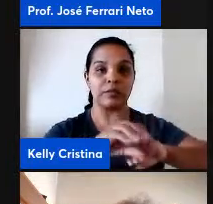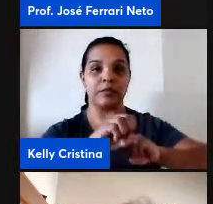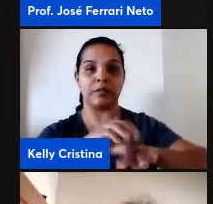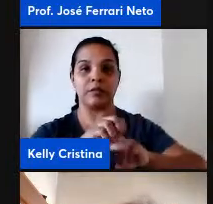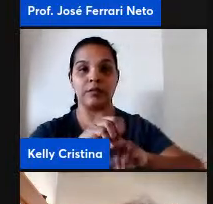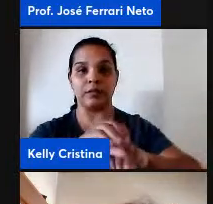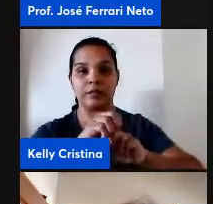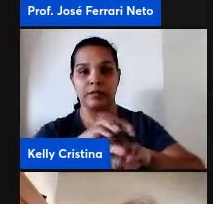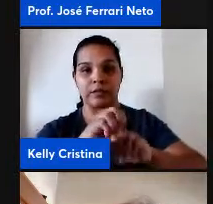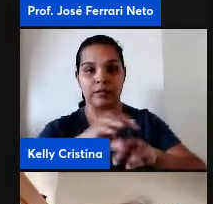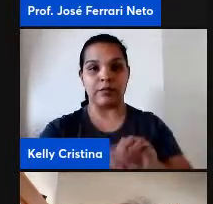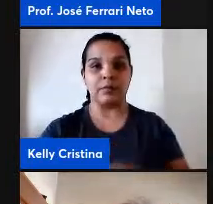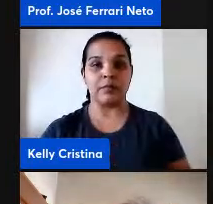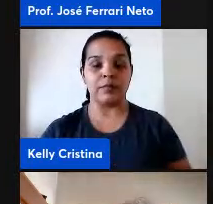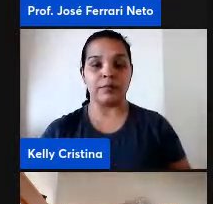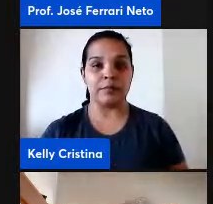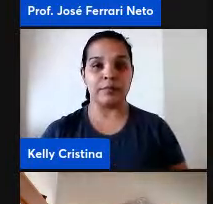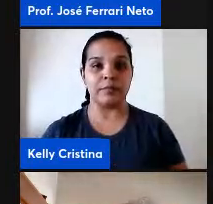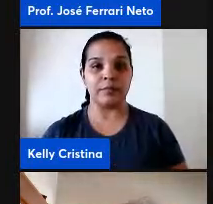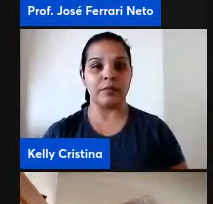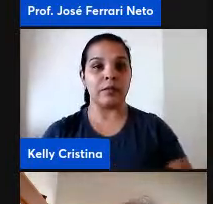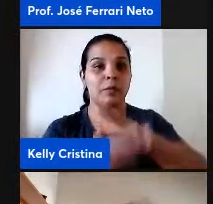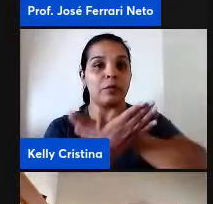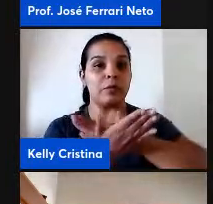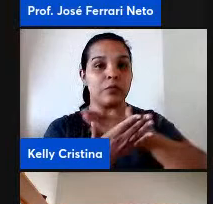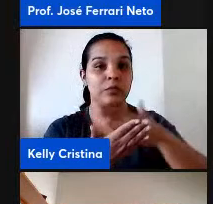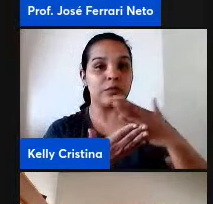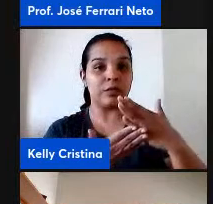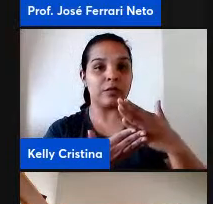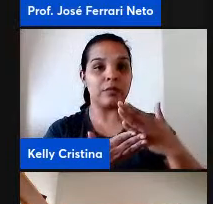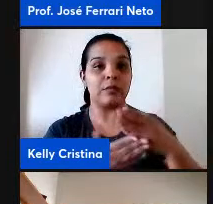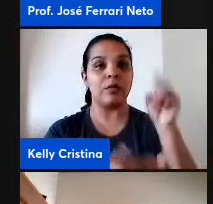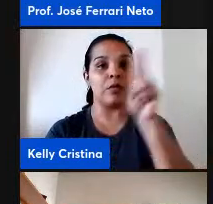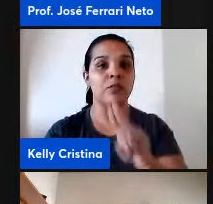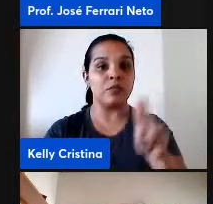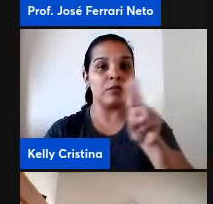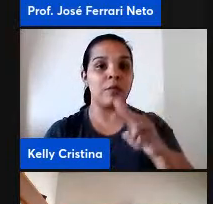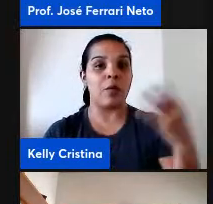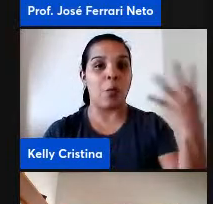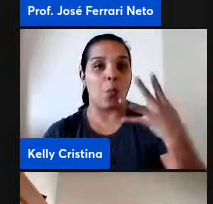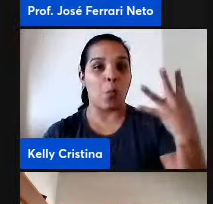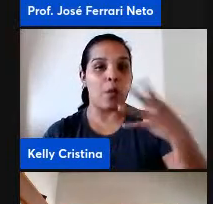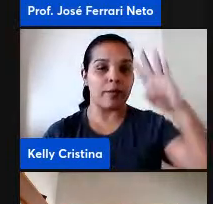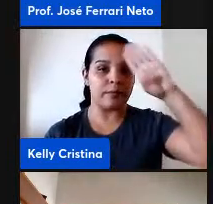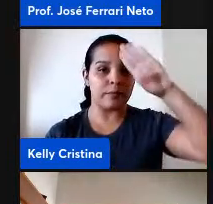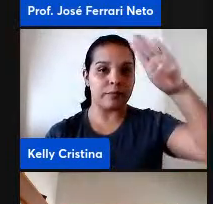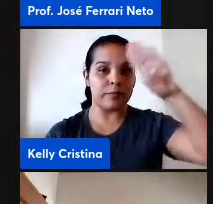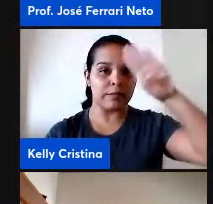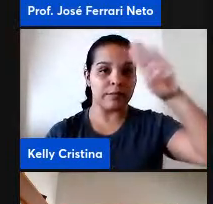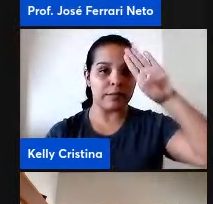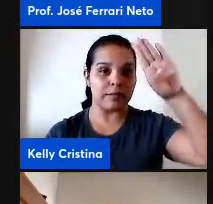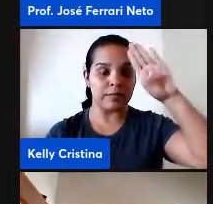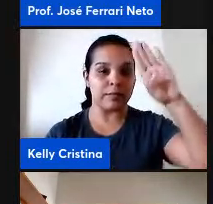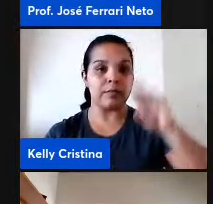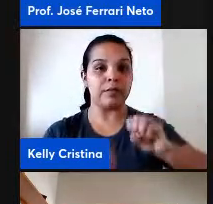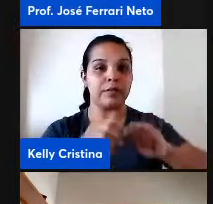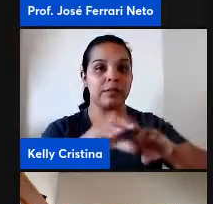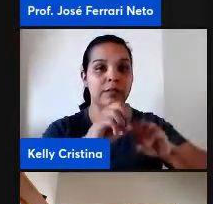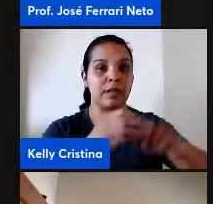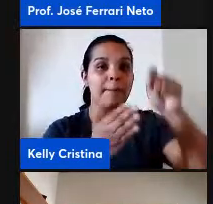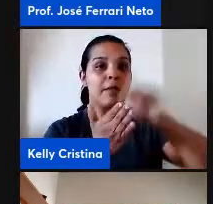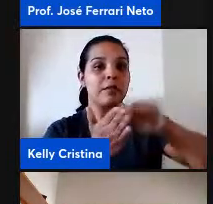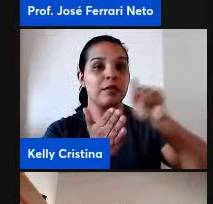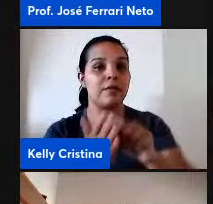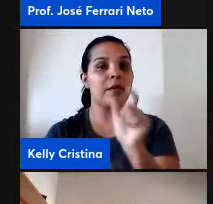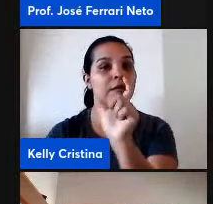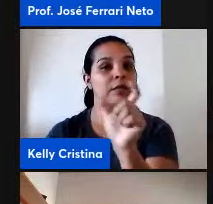Tá. Sim. Bom, no início, nós usamos o quarto princípio didático de ensino para escrever as